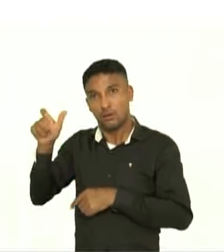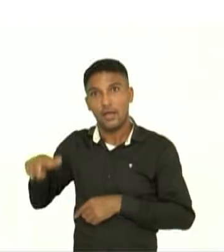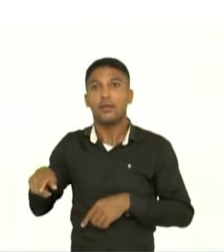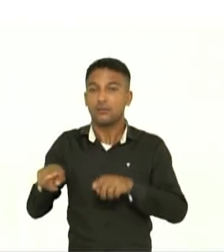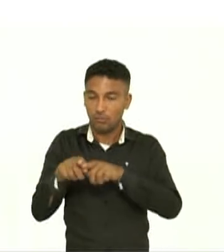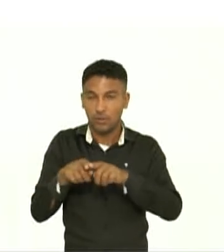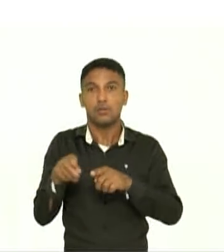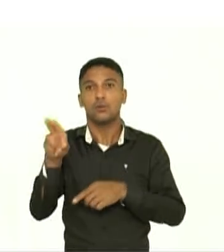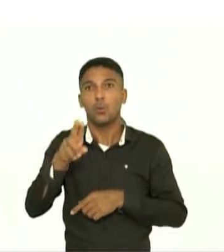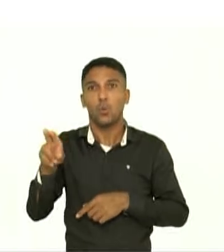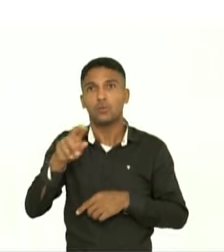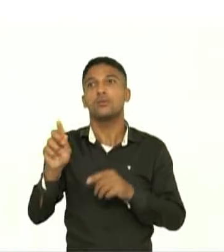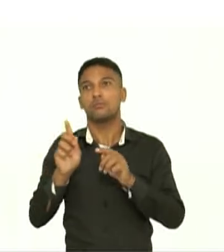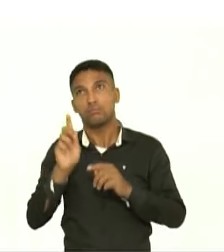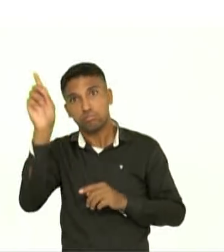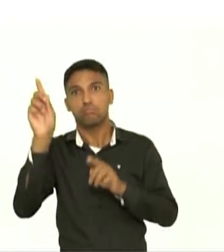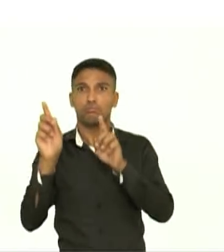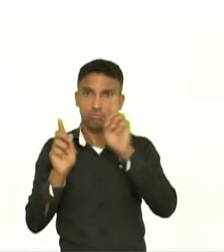que Pedro